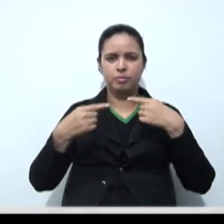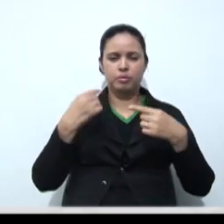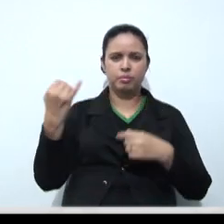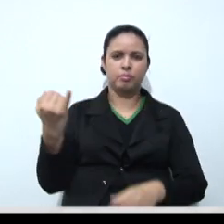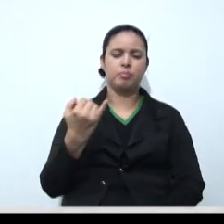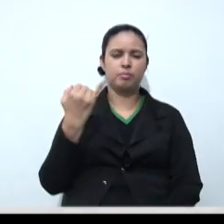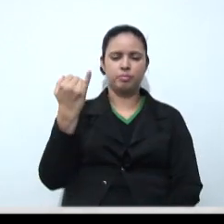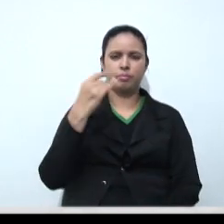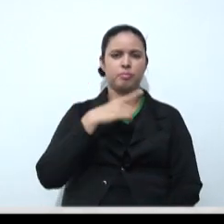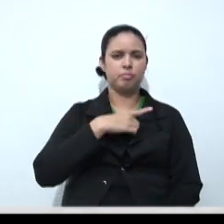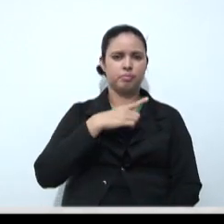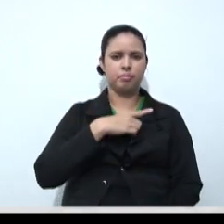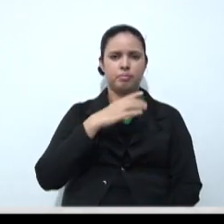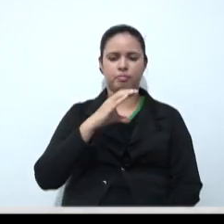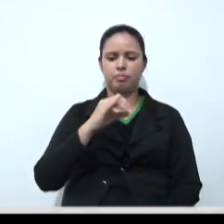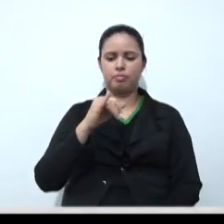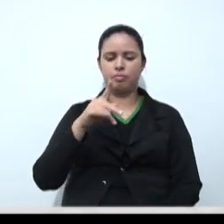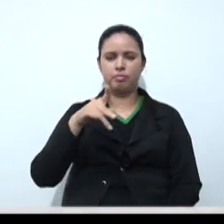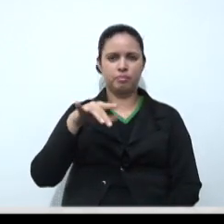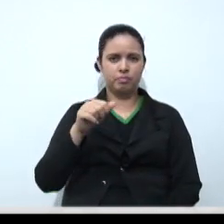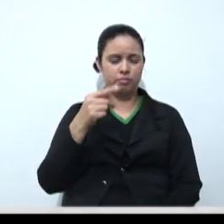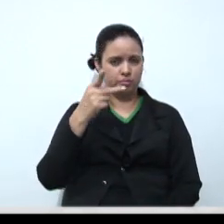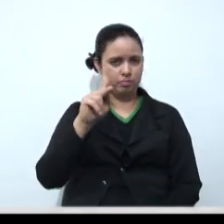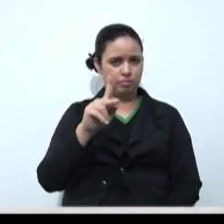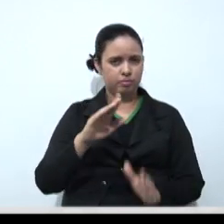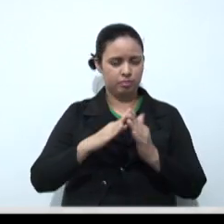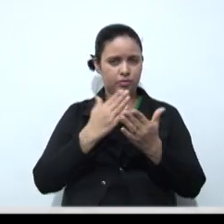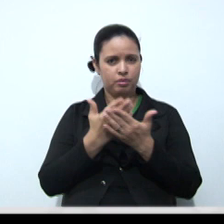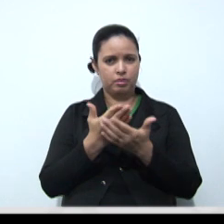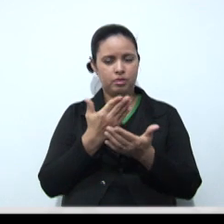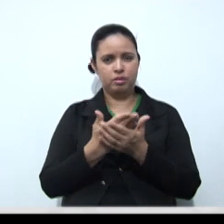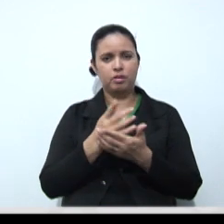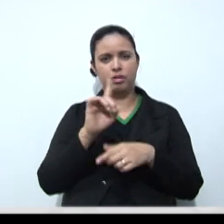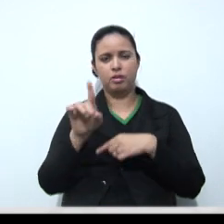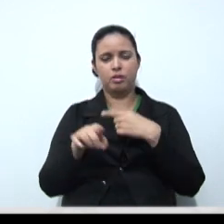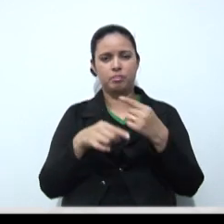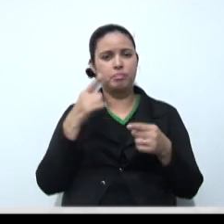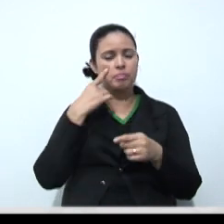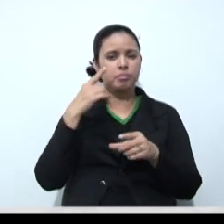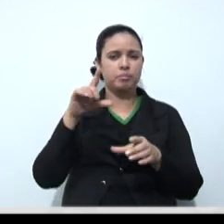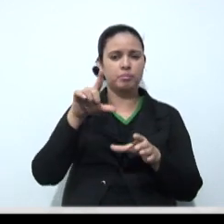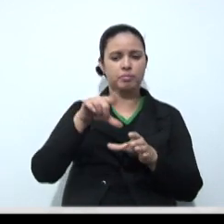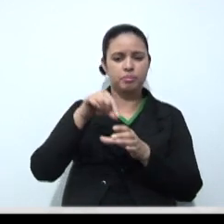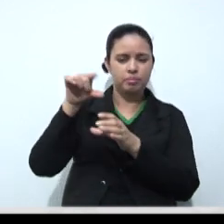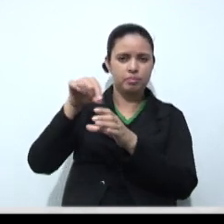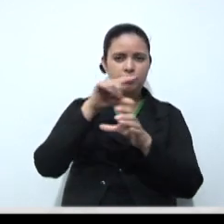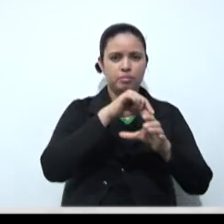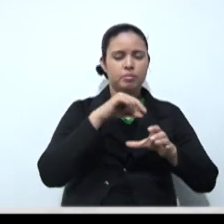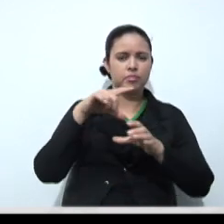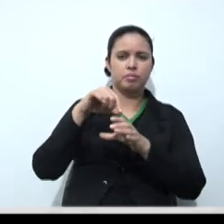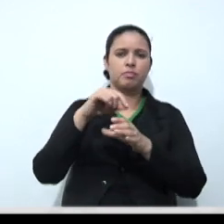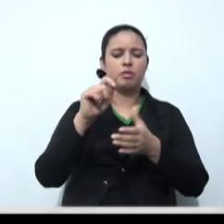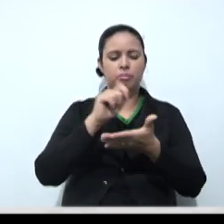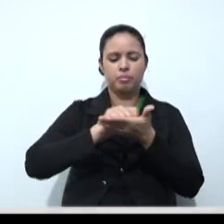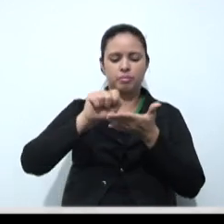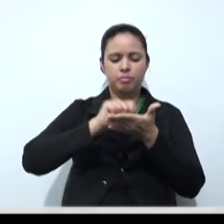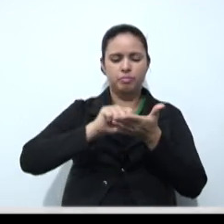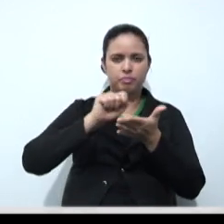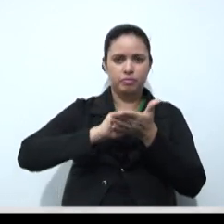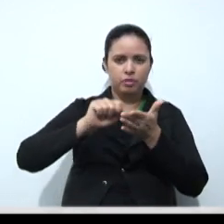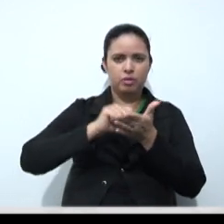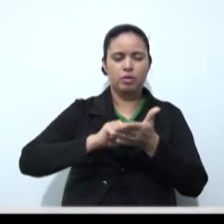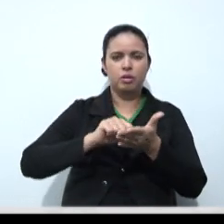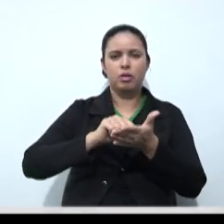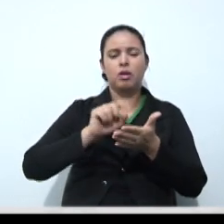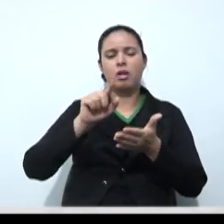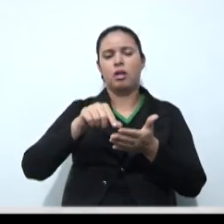importância de haver uma CIPA na sua escola. Em seguida, simulem a eleição de uma CIPA em sala de aula, escrevam quais são as obrigações do